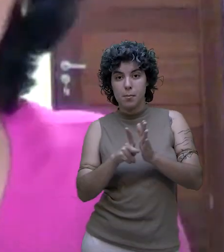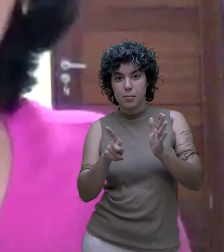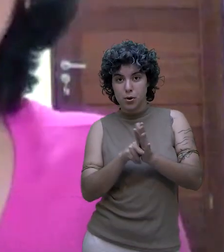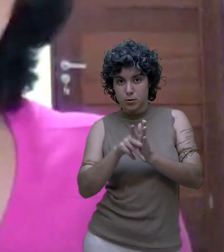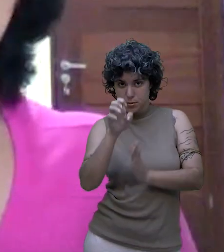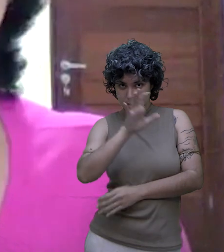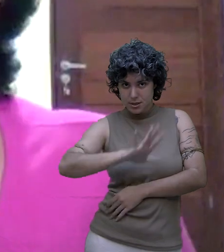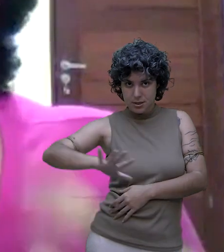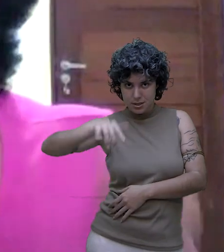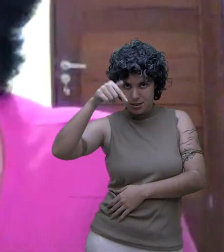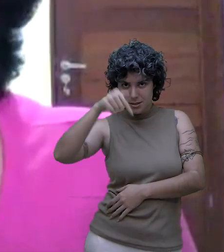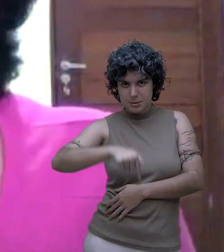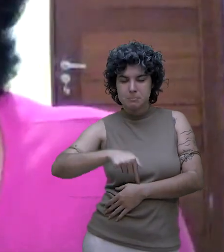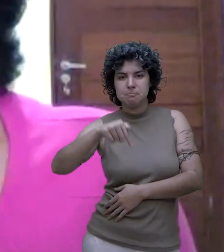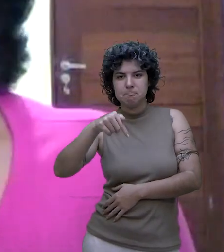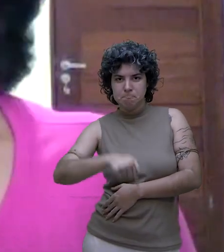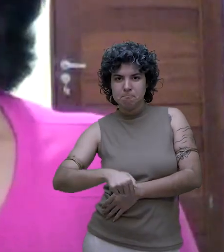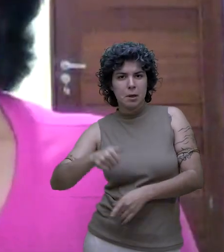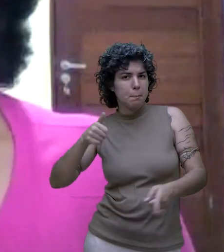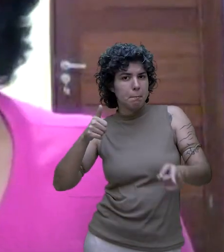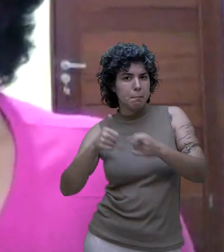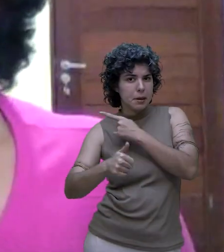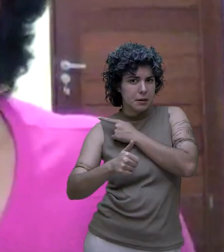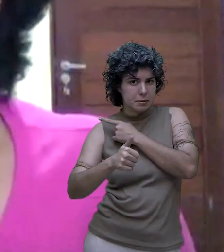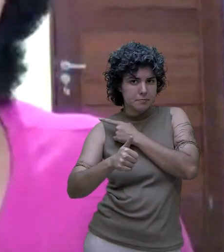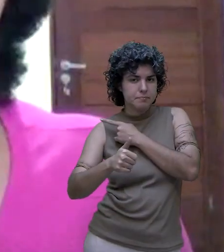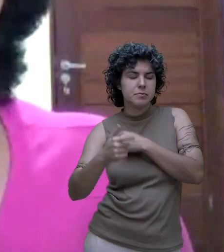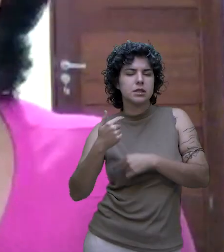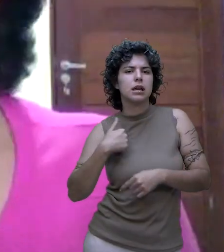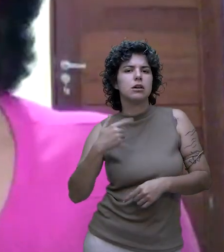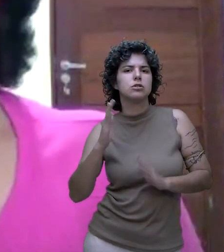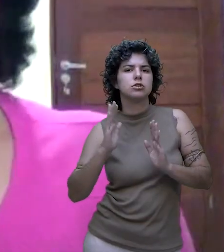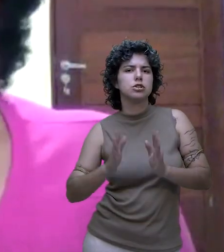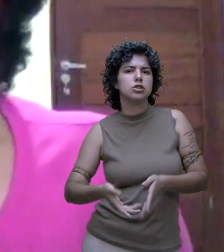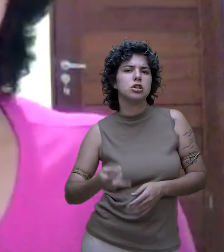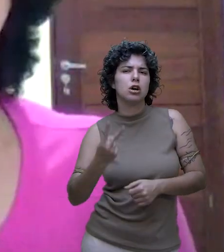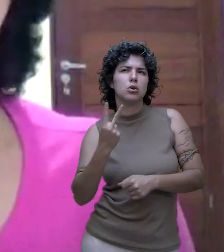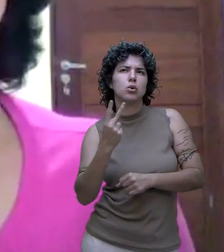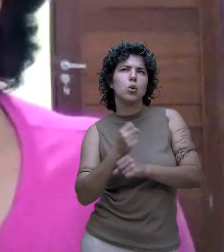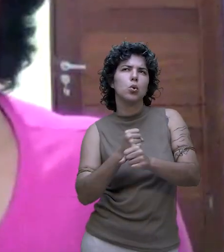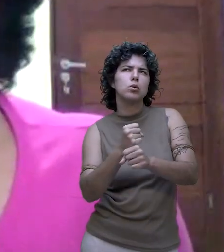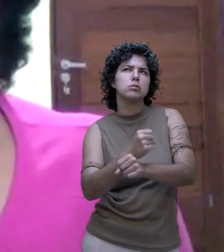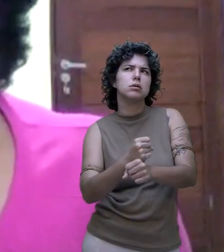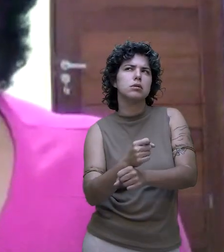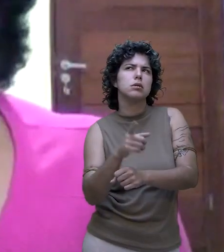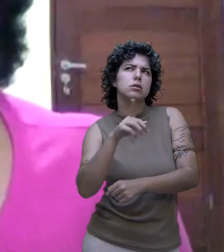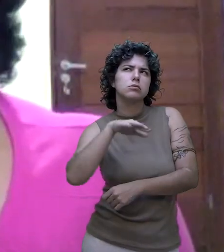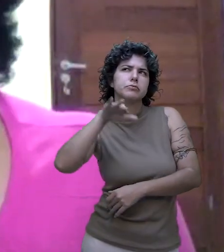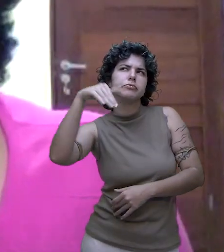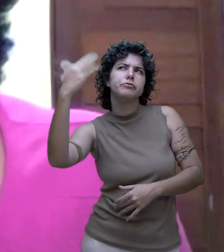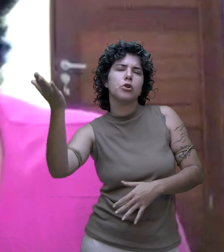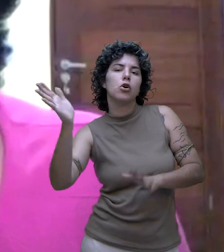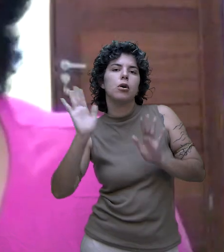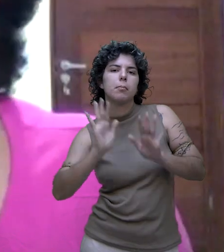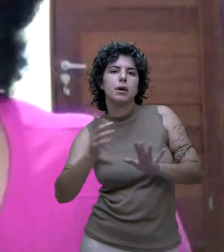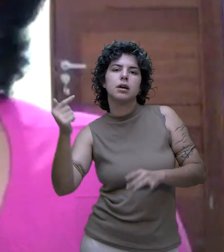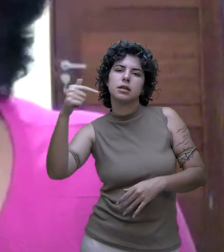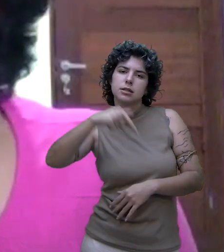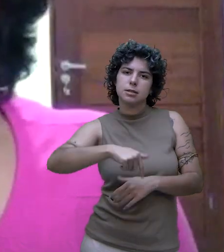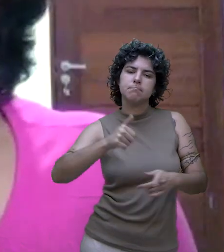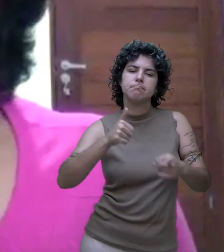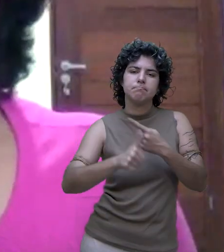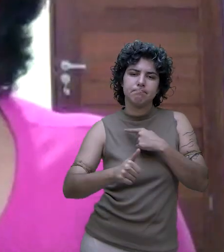esse espetáculo, eu já fiquei em temporada 2 anos no Rio de Janeiro com ele, mas aqui na Paraíba vai ser a primeira vez, então agora no mês de